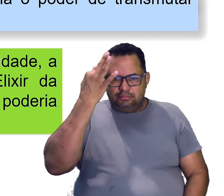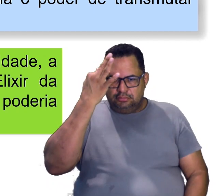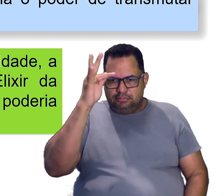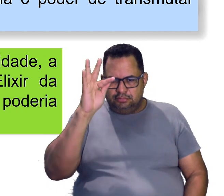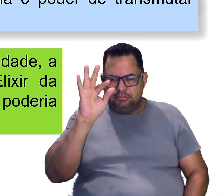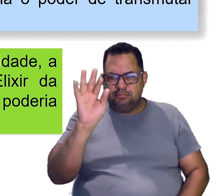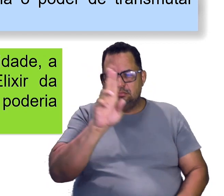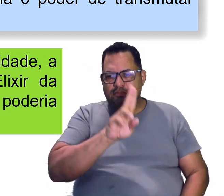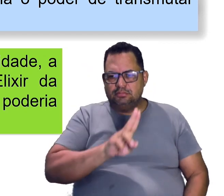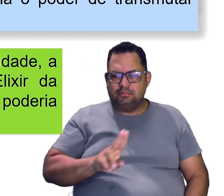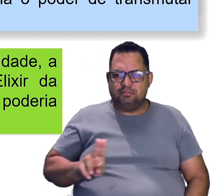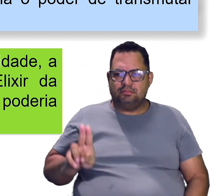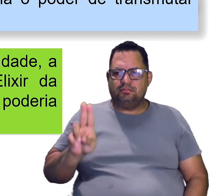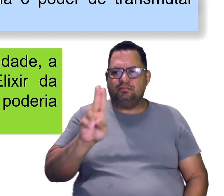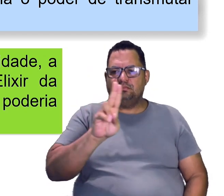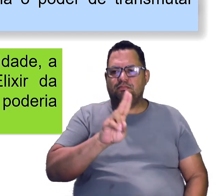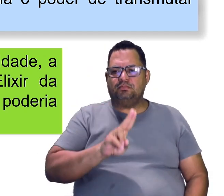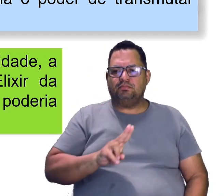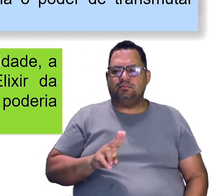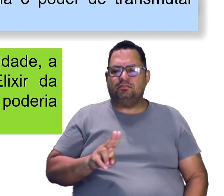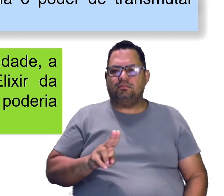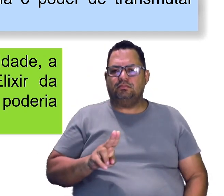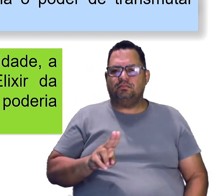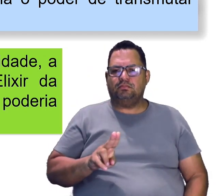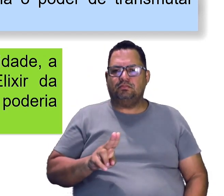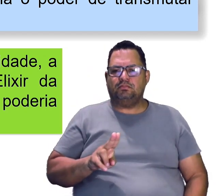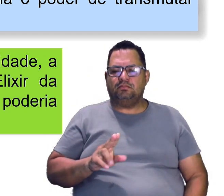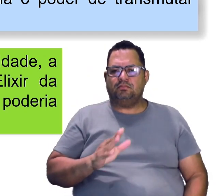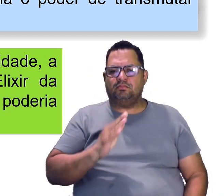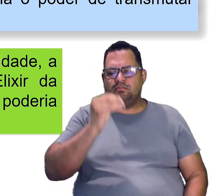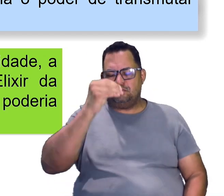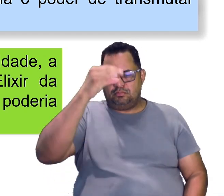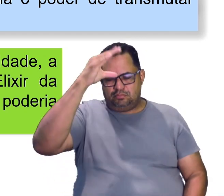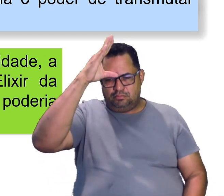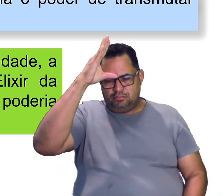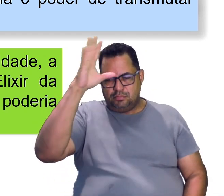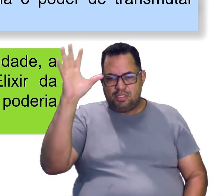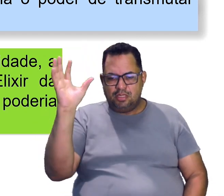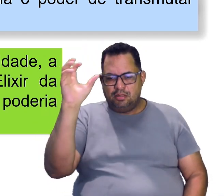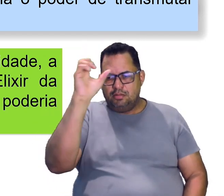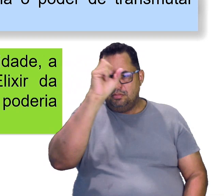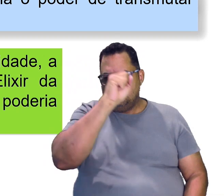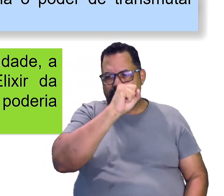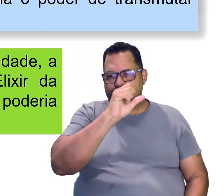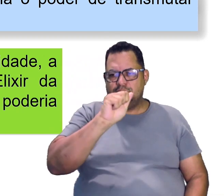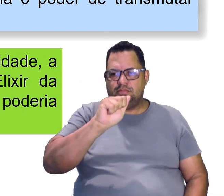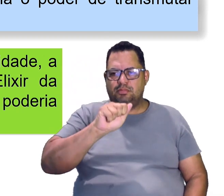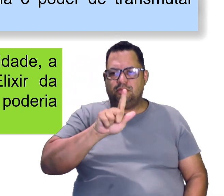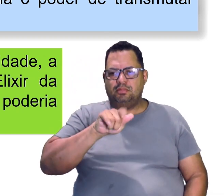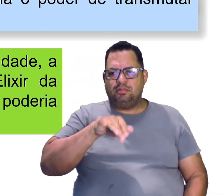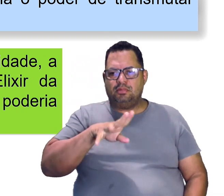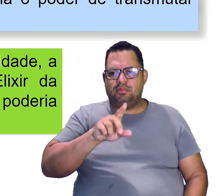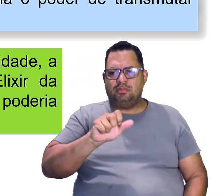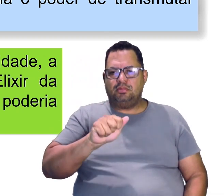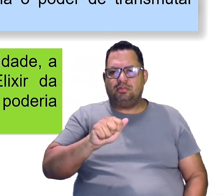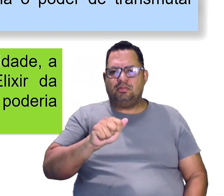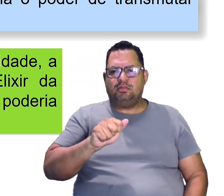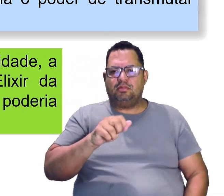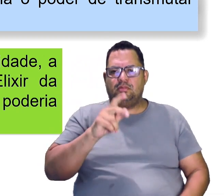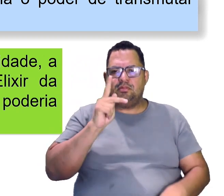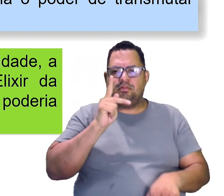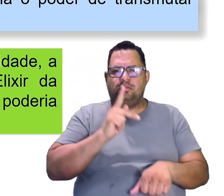usava-se alguns conhecimentos adquiridos pela alquimia, né? E na descoberta da